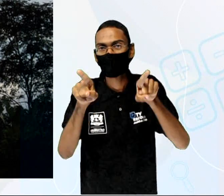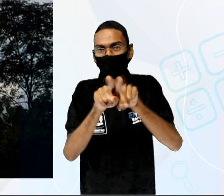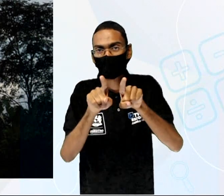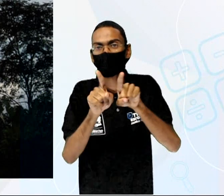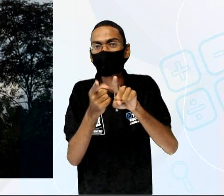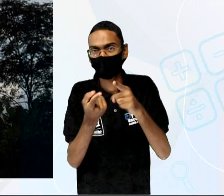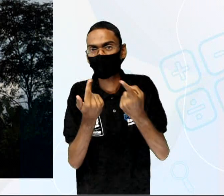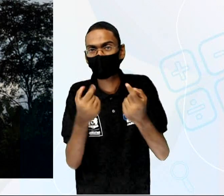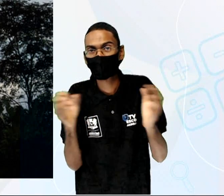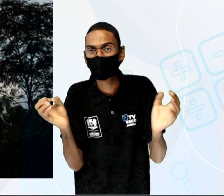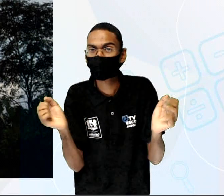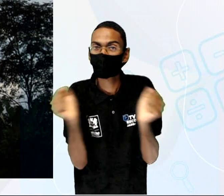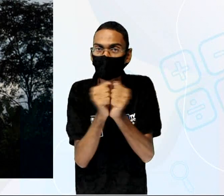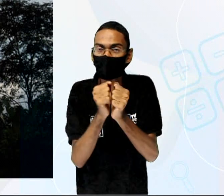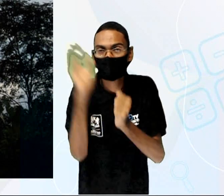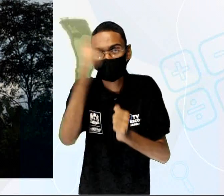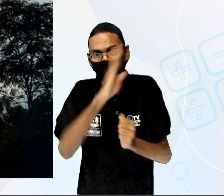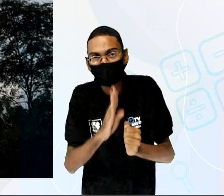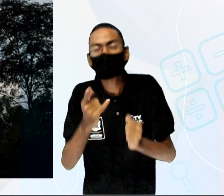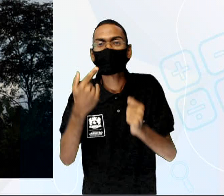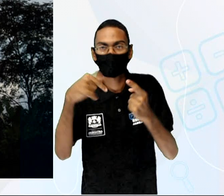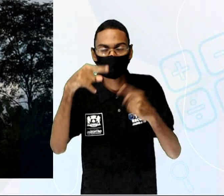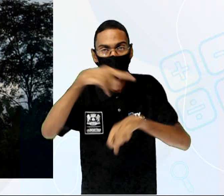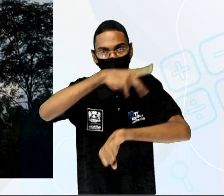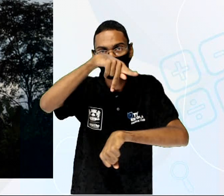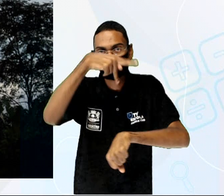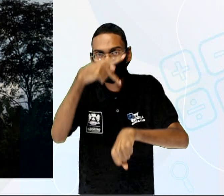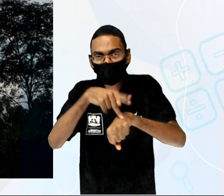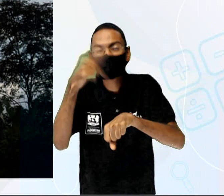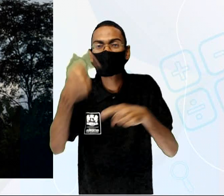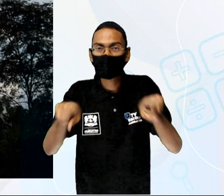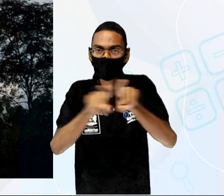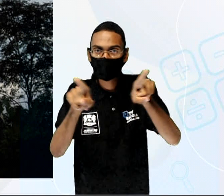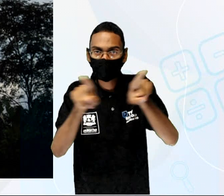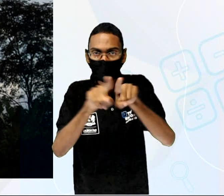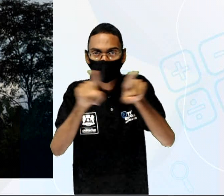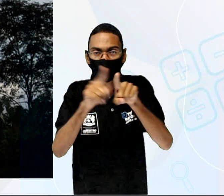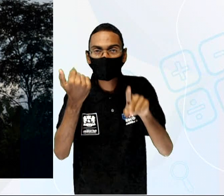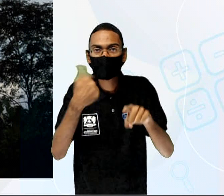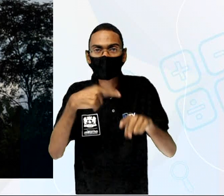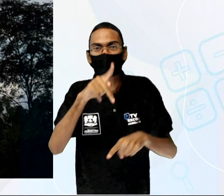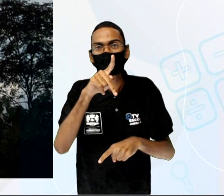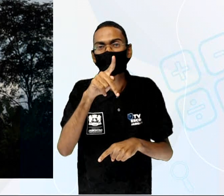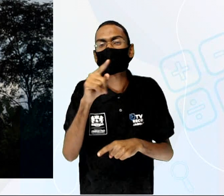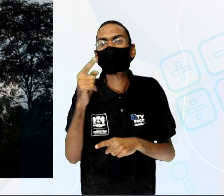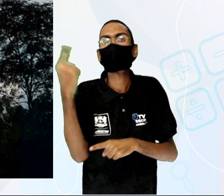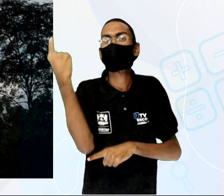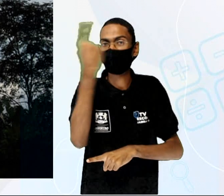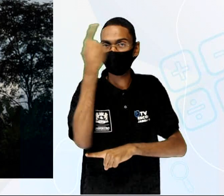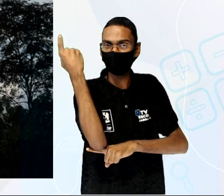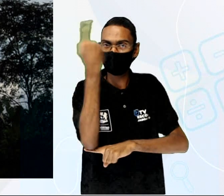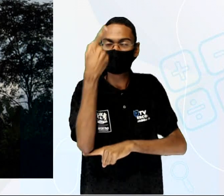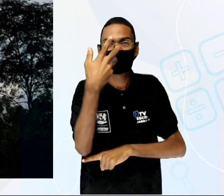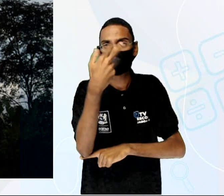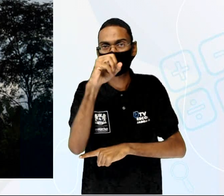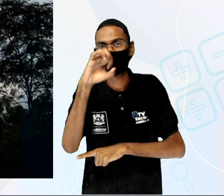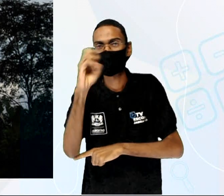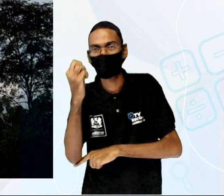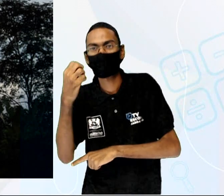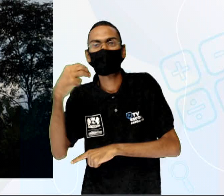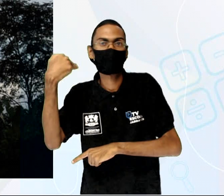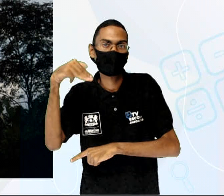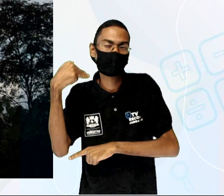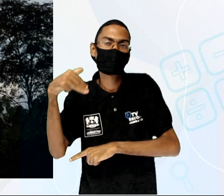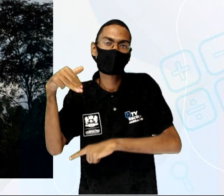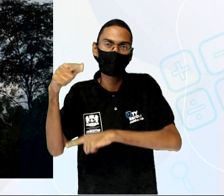do ponto mais alto do Brasil, Pico da Neblina, com cerca de 3.000 metros de altura, 3.000 metros de